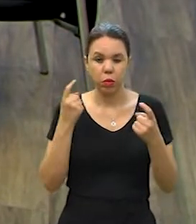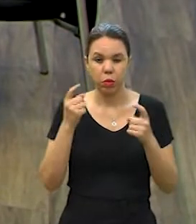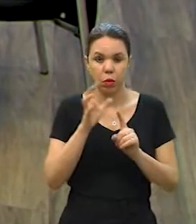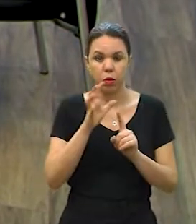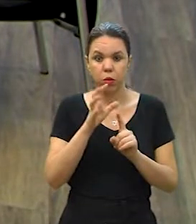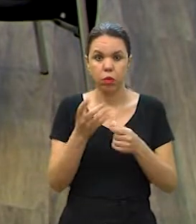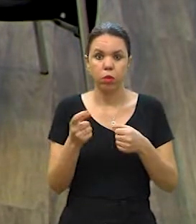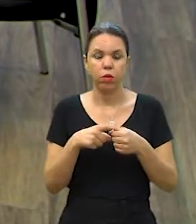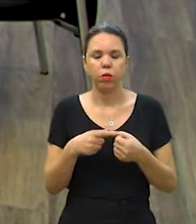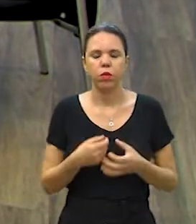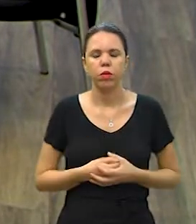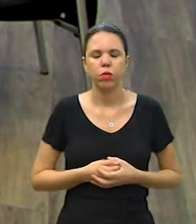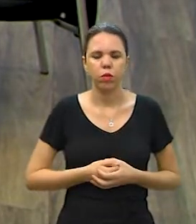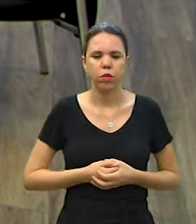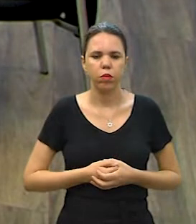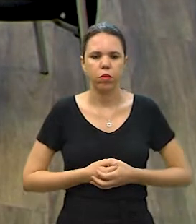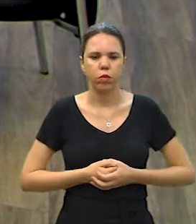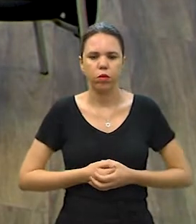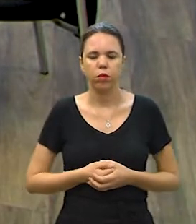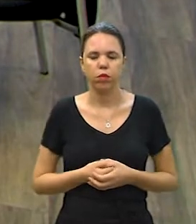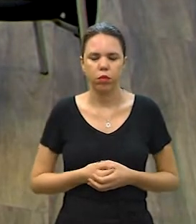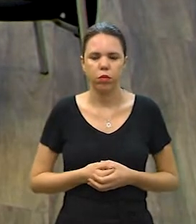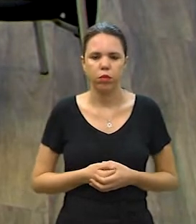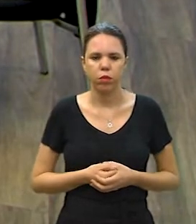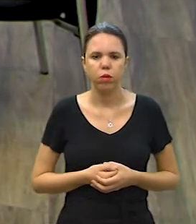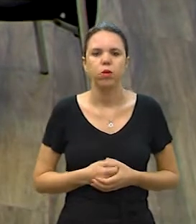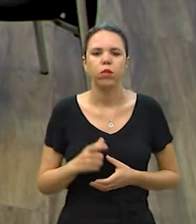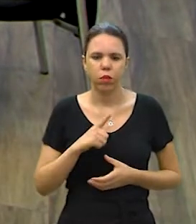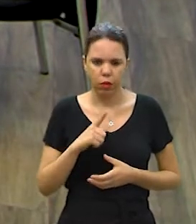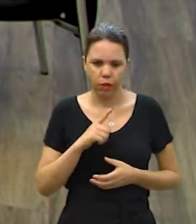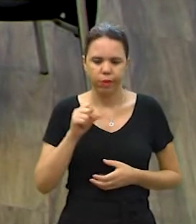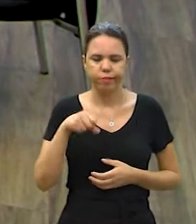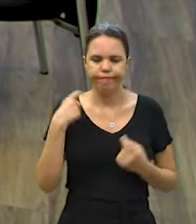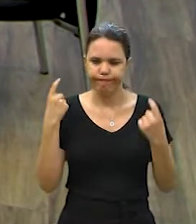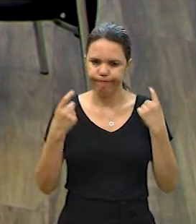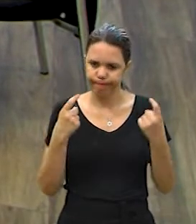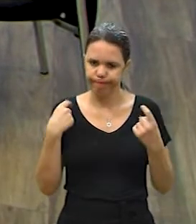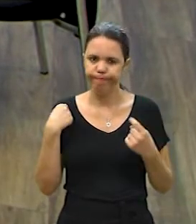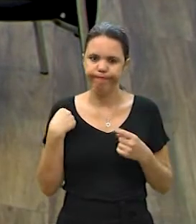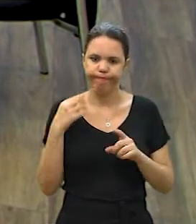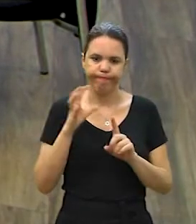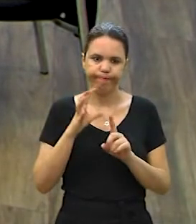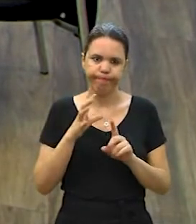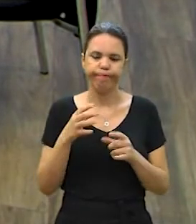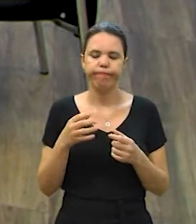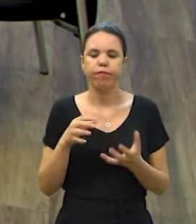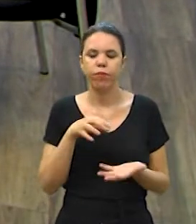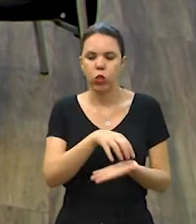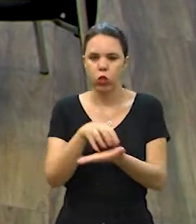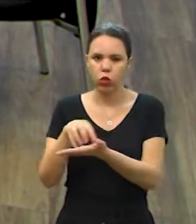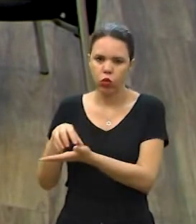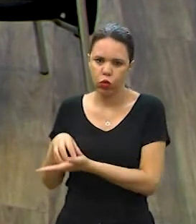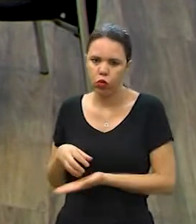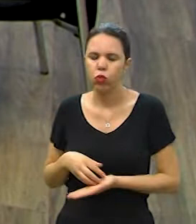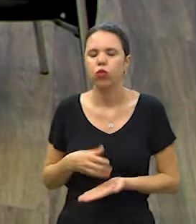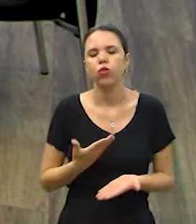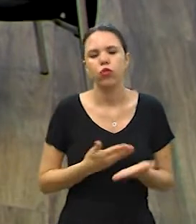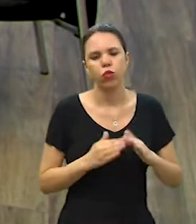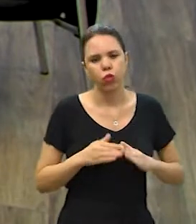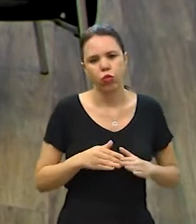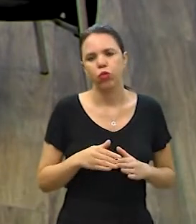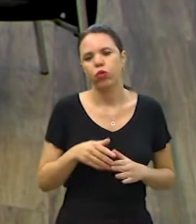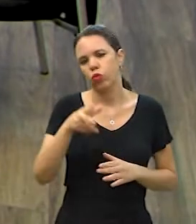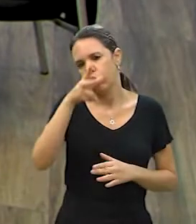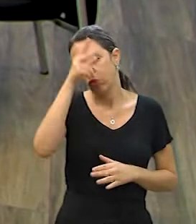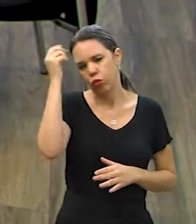da volta? Então, há o receio, há a pressão, né? E a rede coloca ali a quantidade,